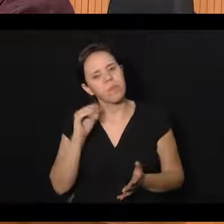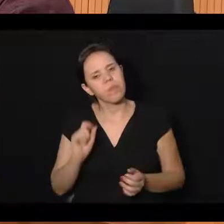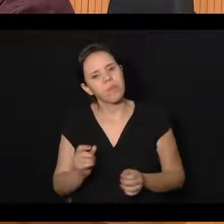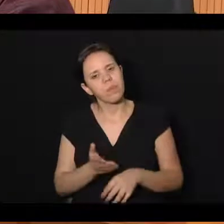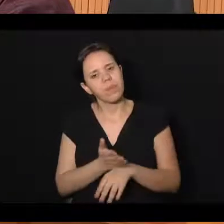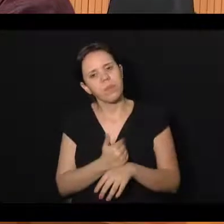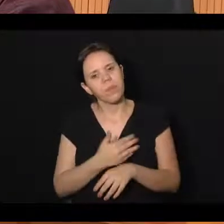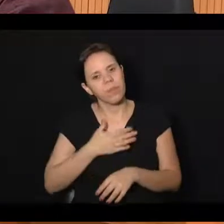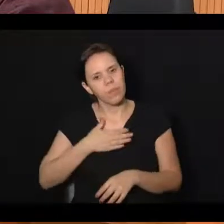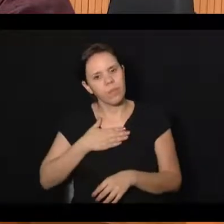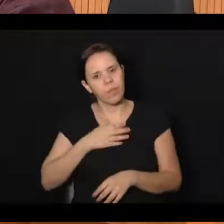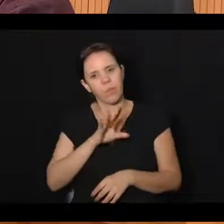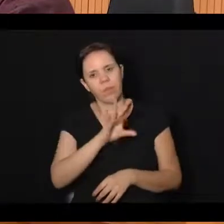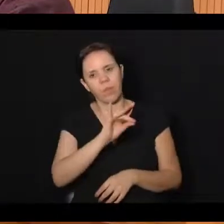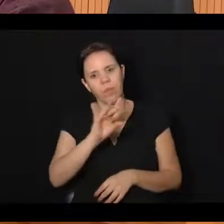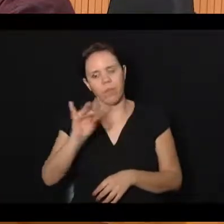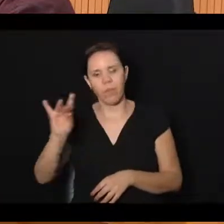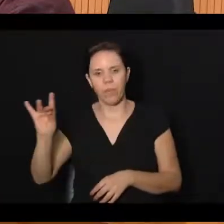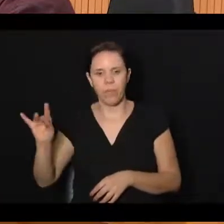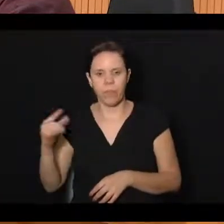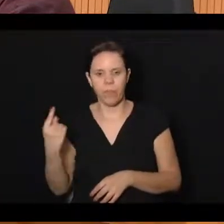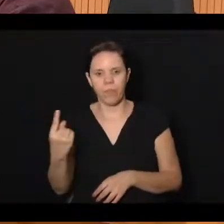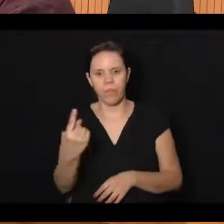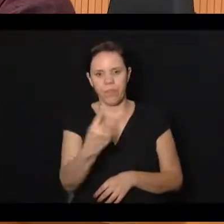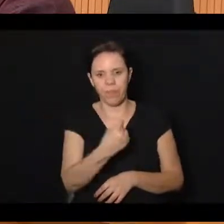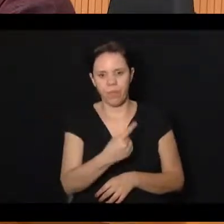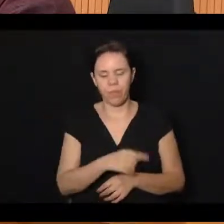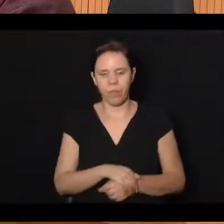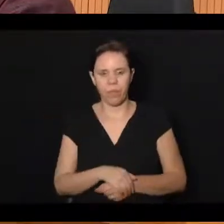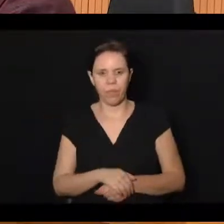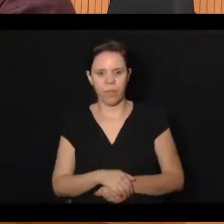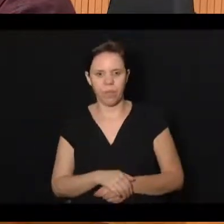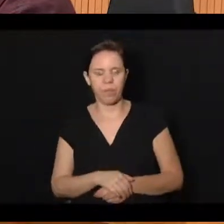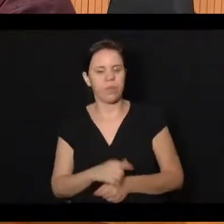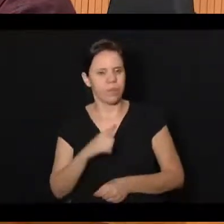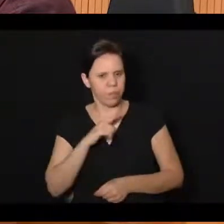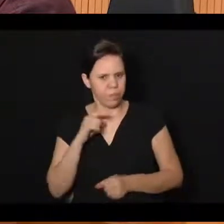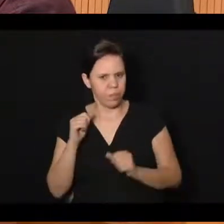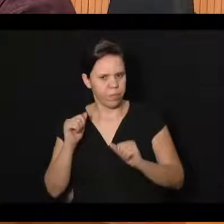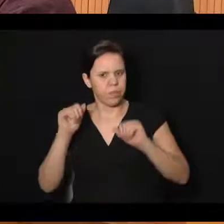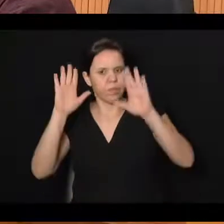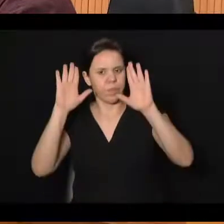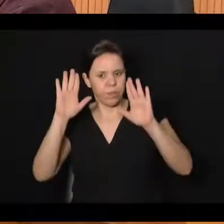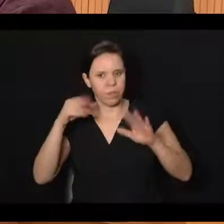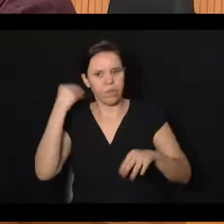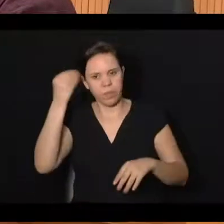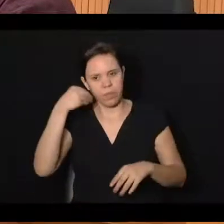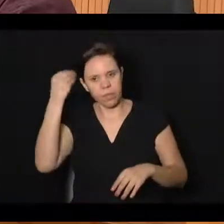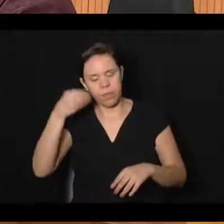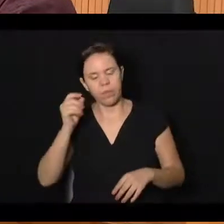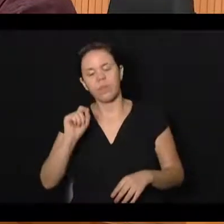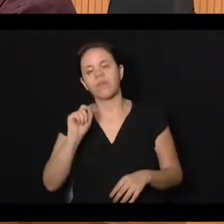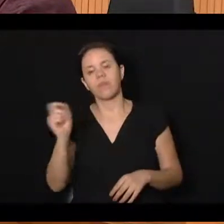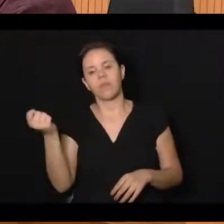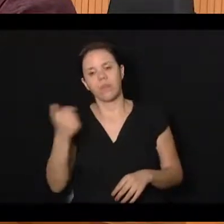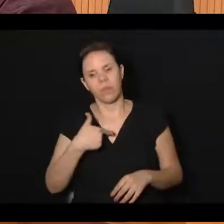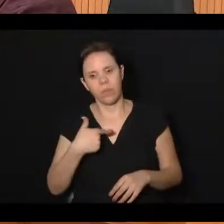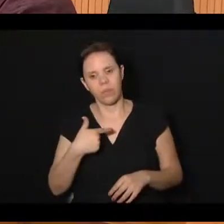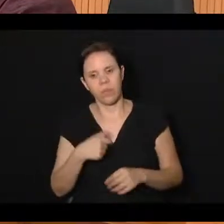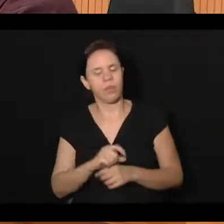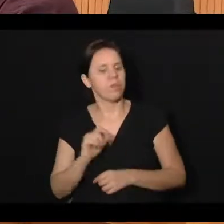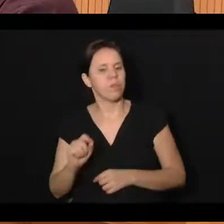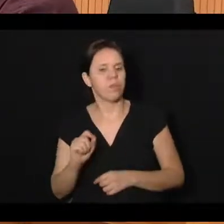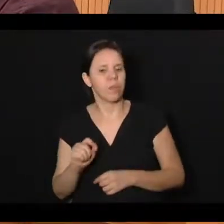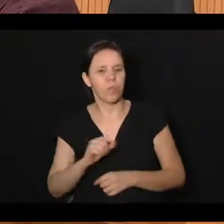o ponto de vista de cada um acho que vocês até tem um pouco um pouco não tem muito mais conhecimento do que eu e joão